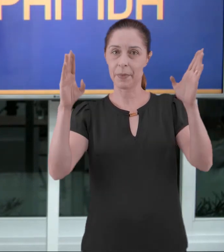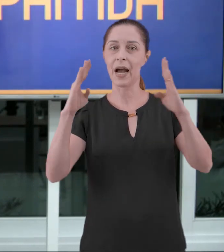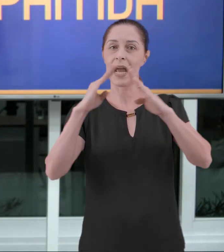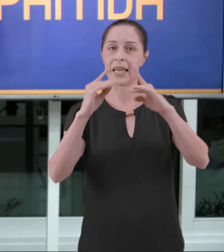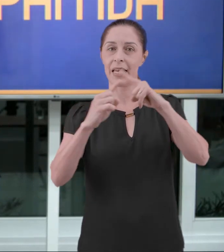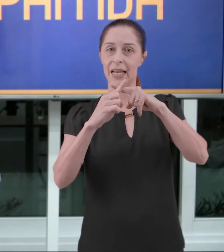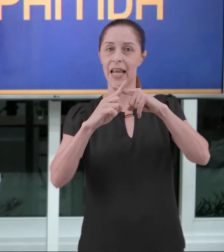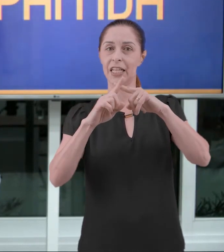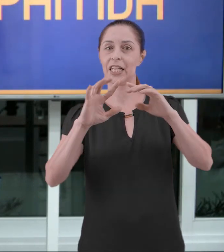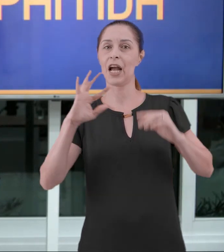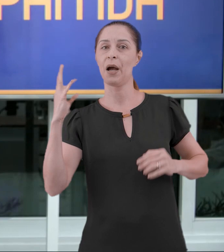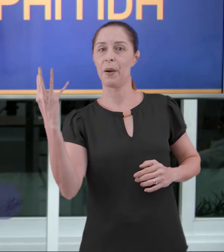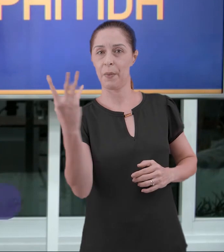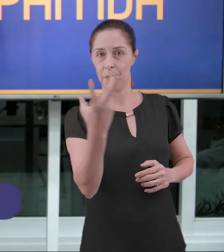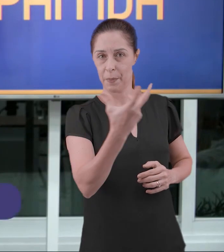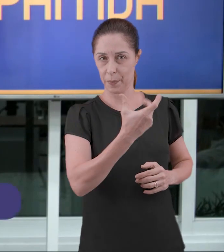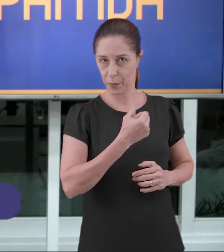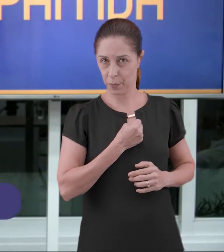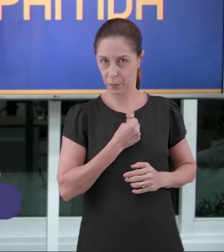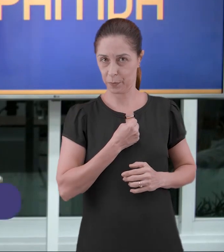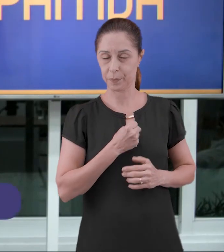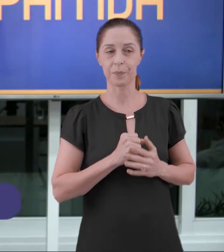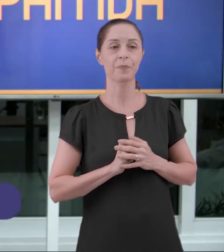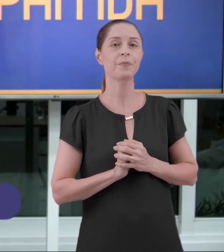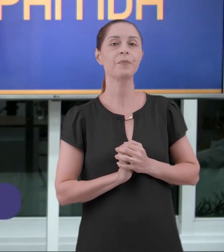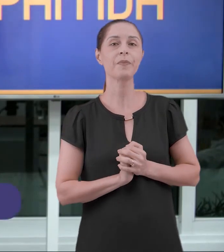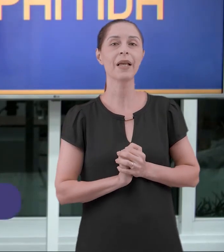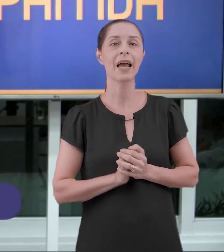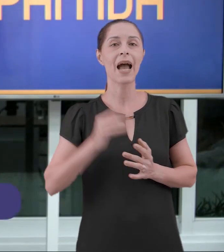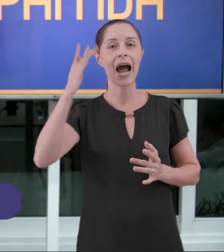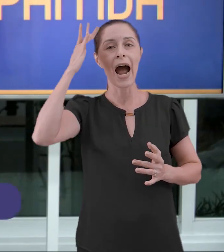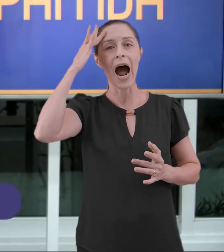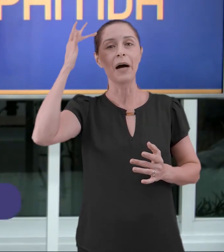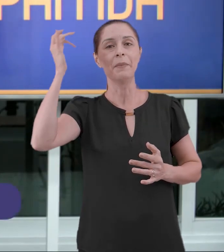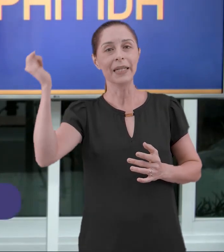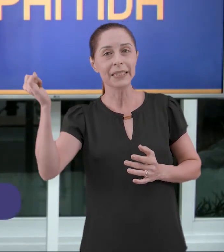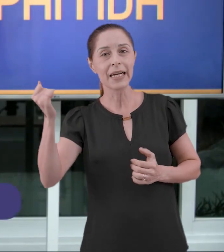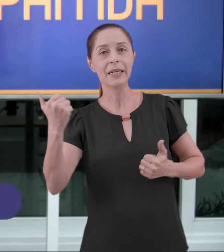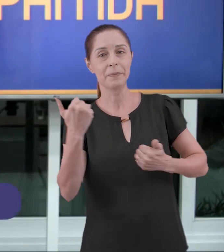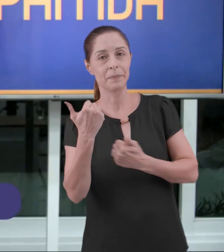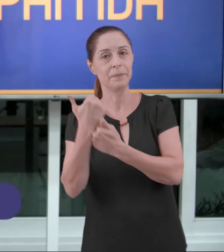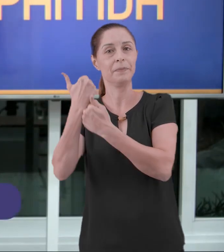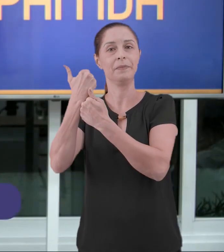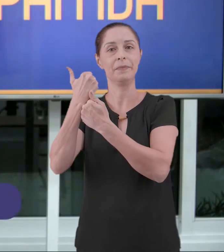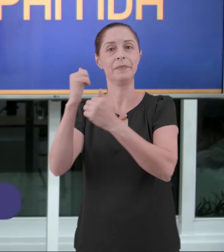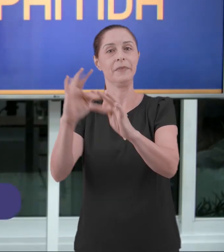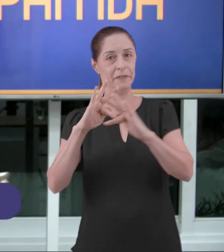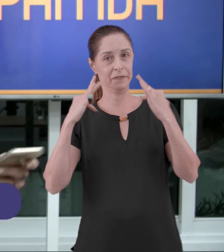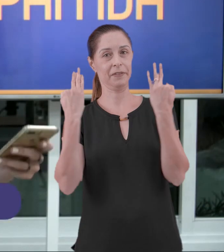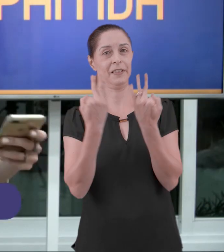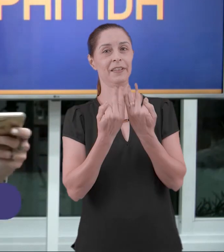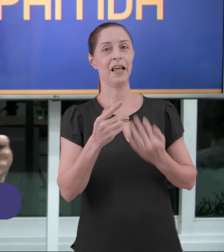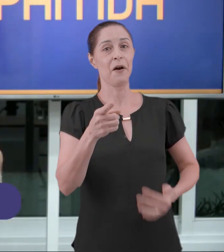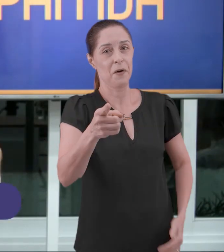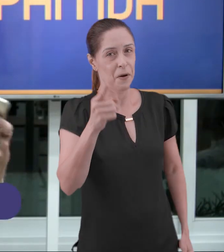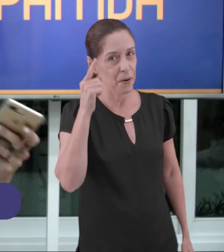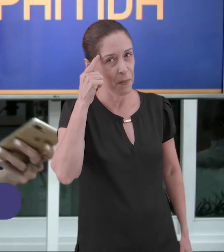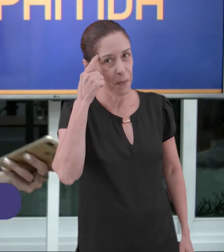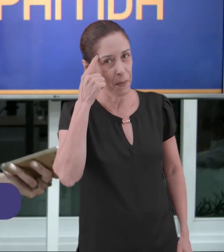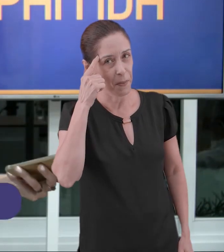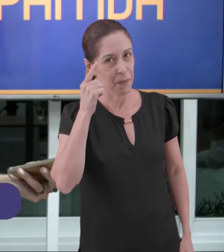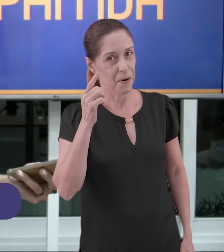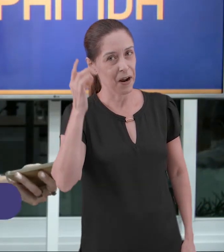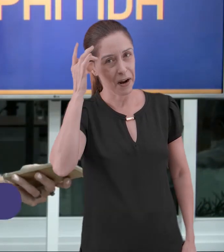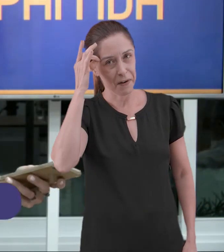para Todos. Amanhã, quinta-feira, manutenção das famílias. Está pensando que é fácil? Talvez você não